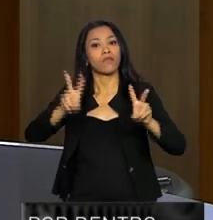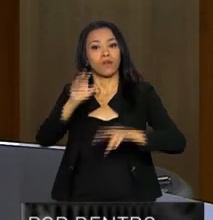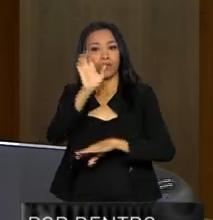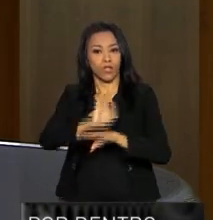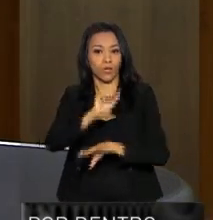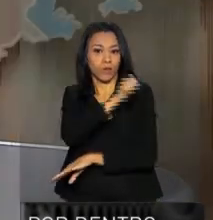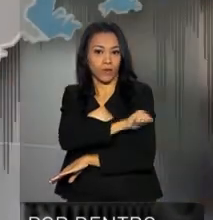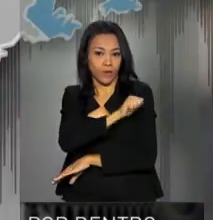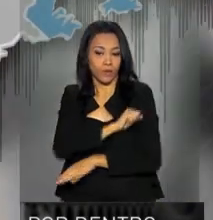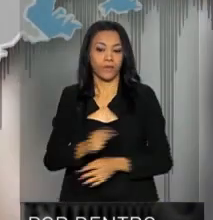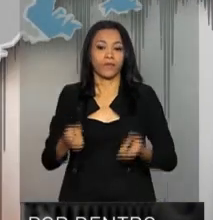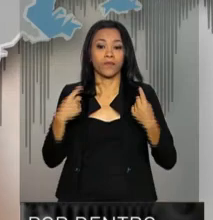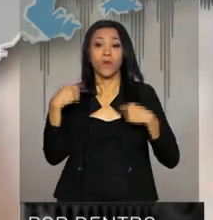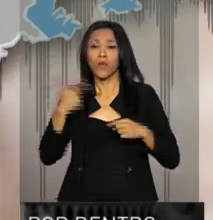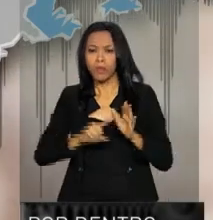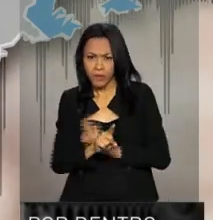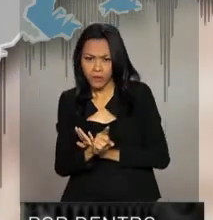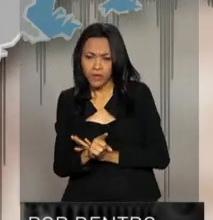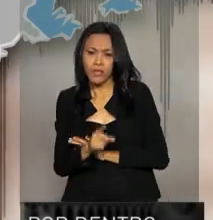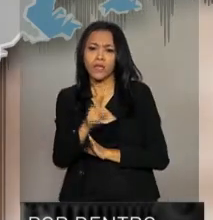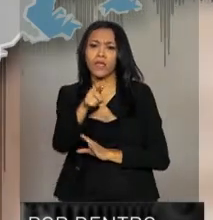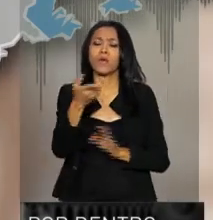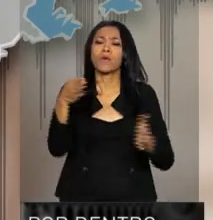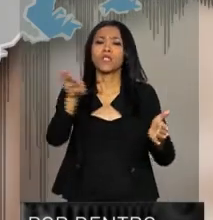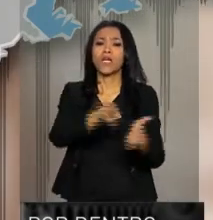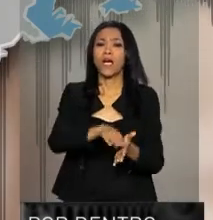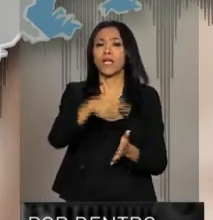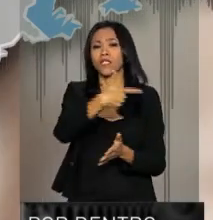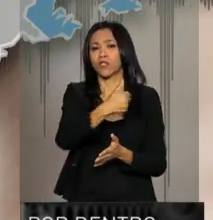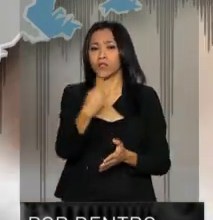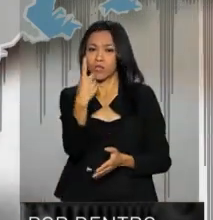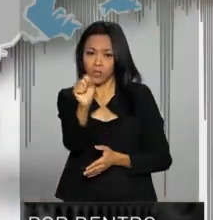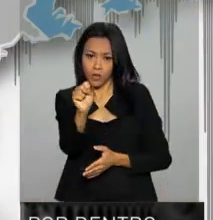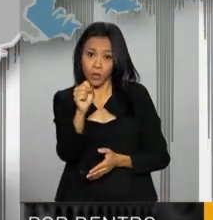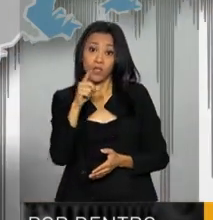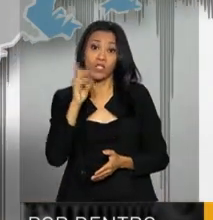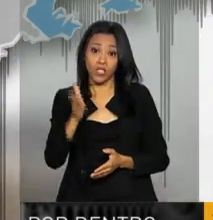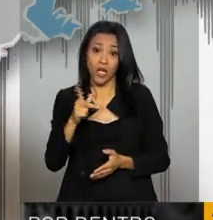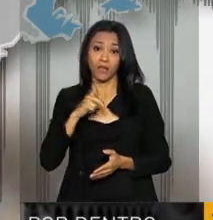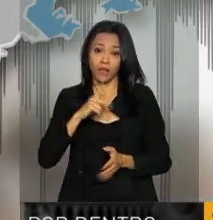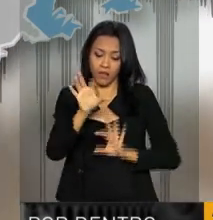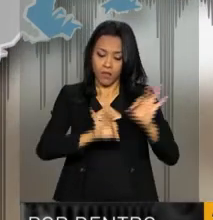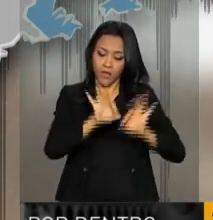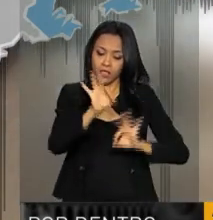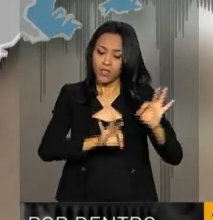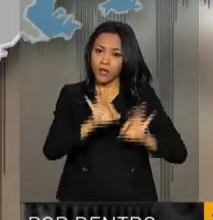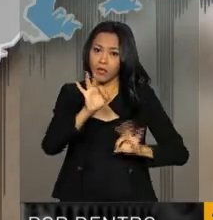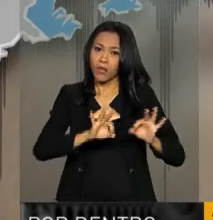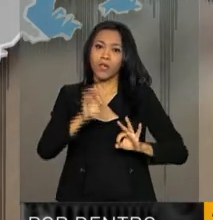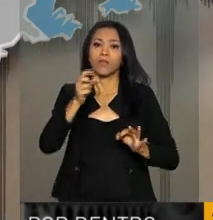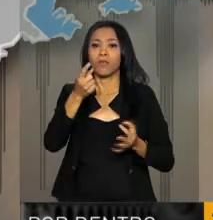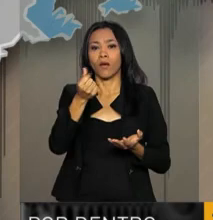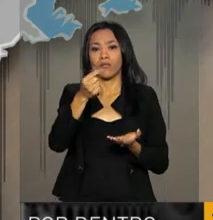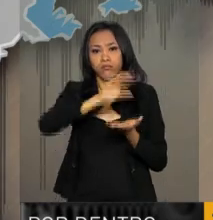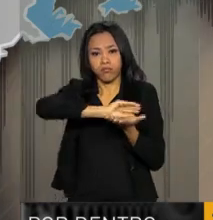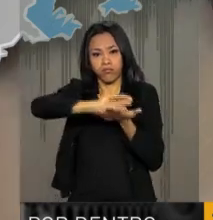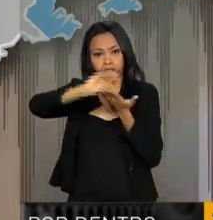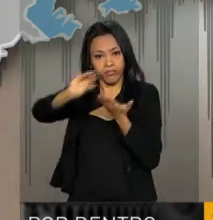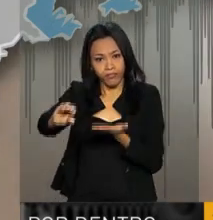favor com a chegada de 2018 gente entende que algum planejamento para investir aqui na cultura do rio ministro